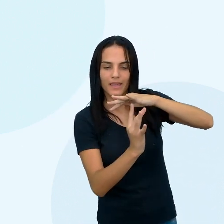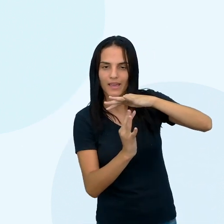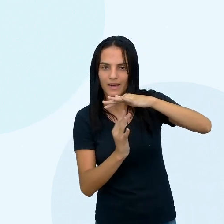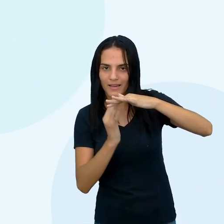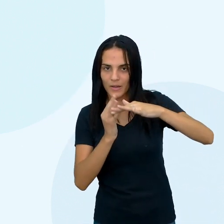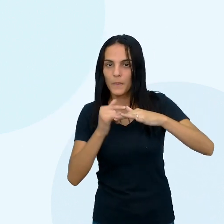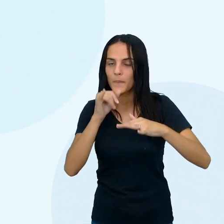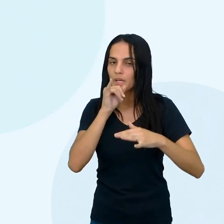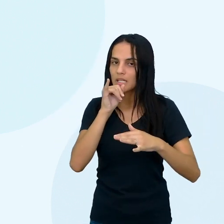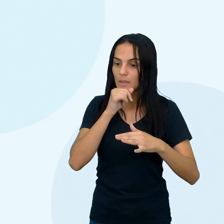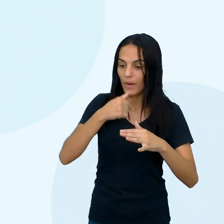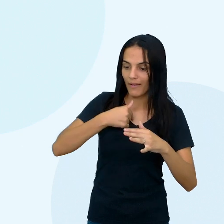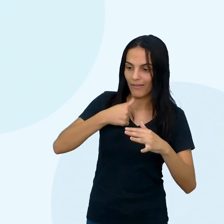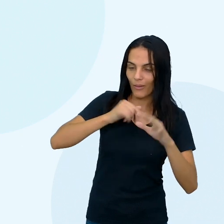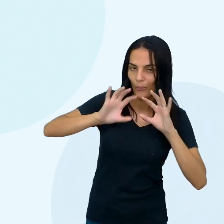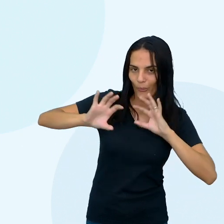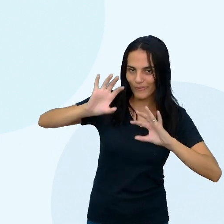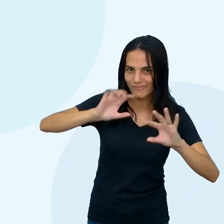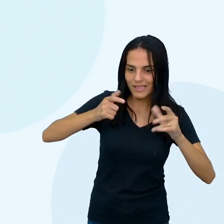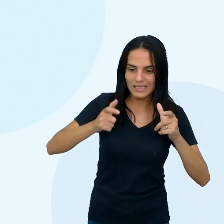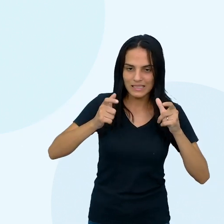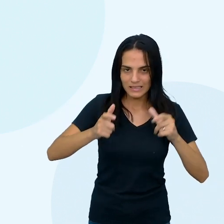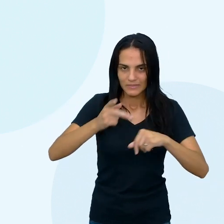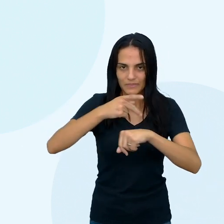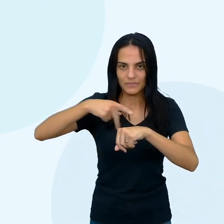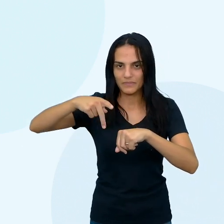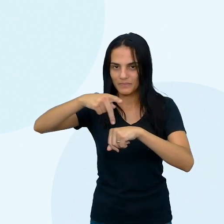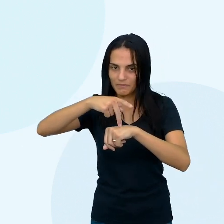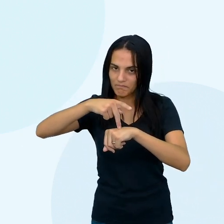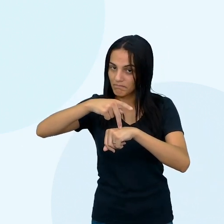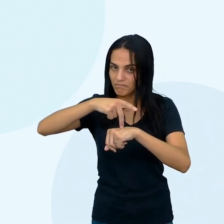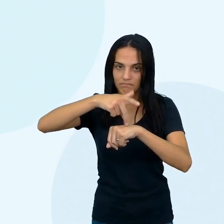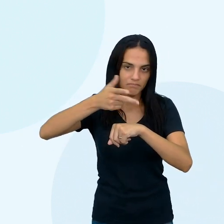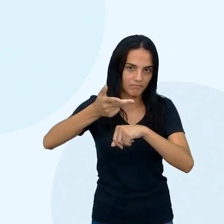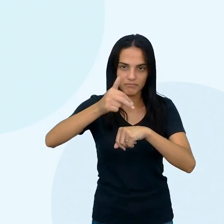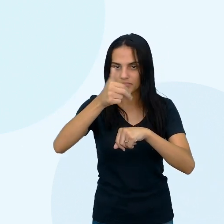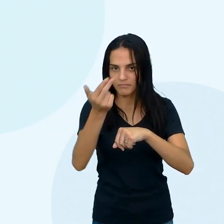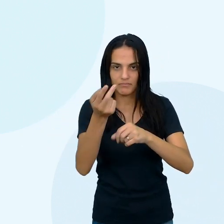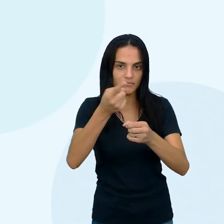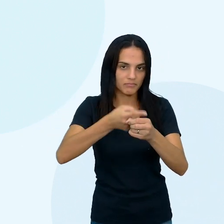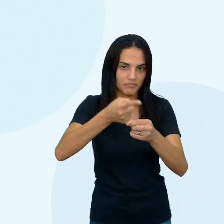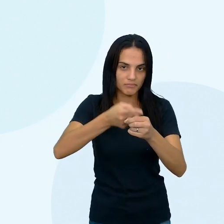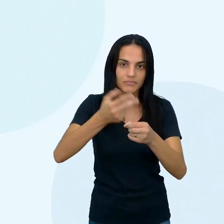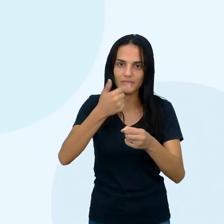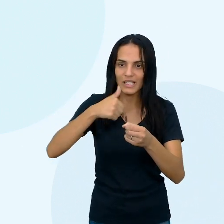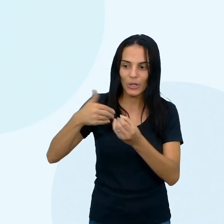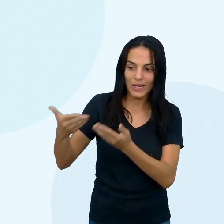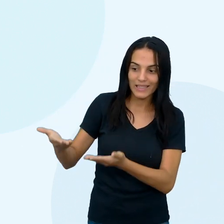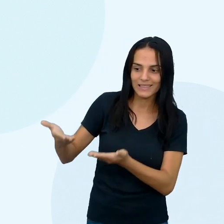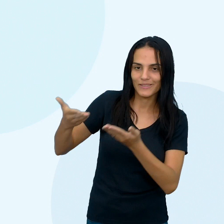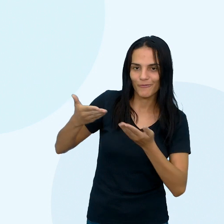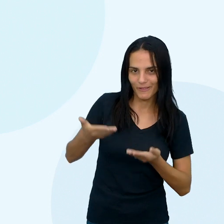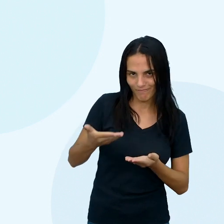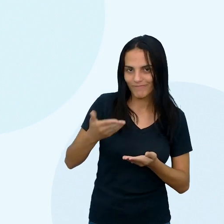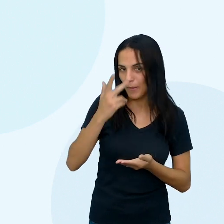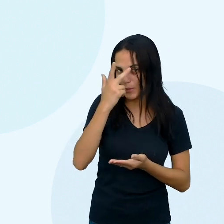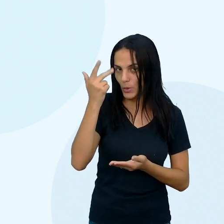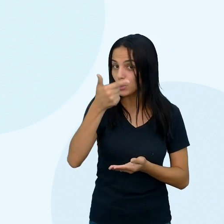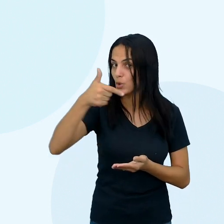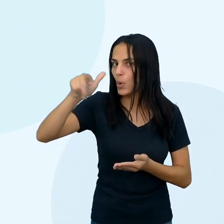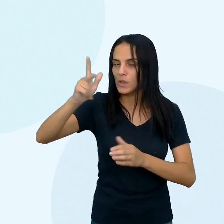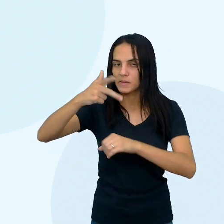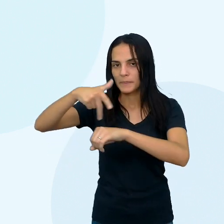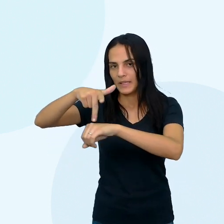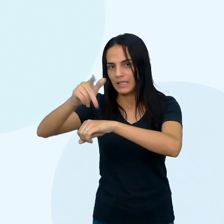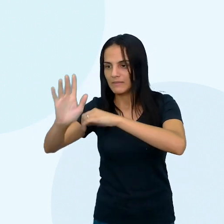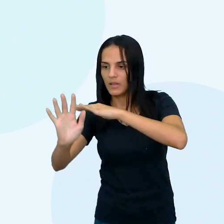estando no nosso território, no nosso país, enfim, na nossa cidade, nós recebemos, né? Então, a história